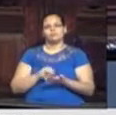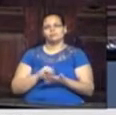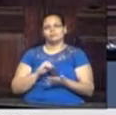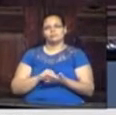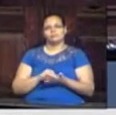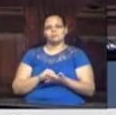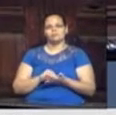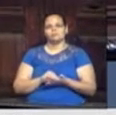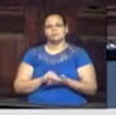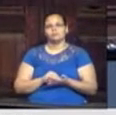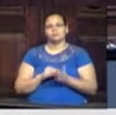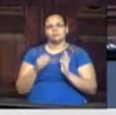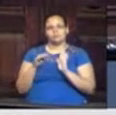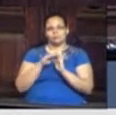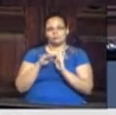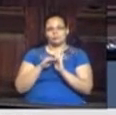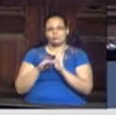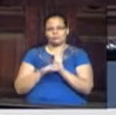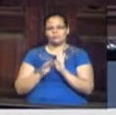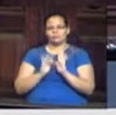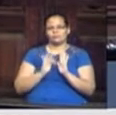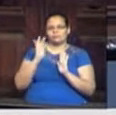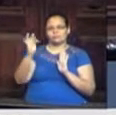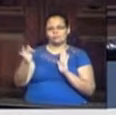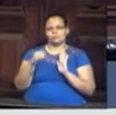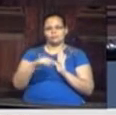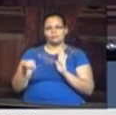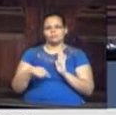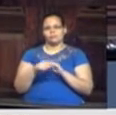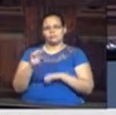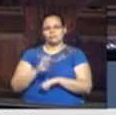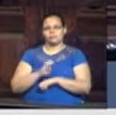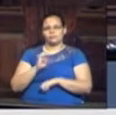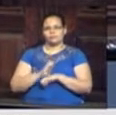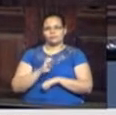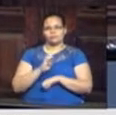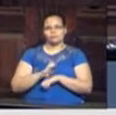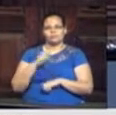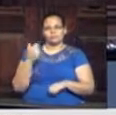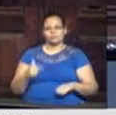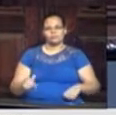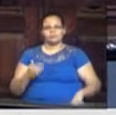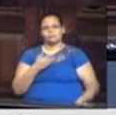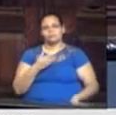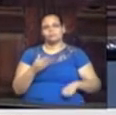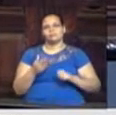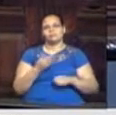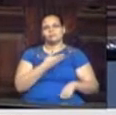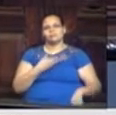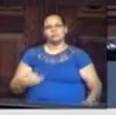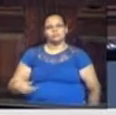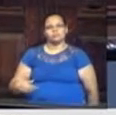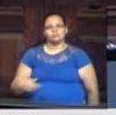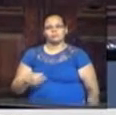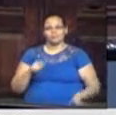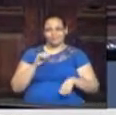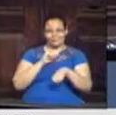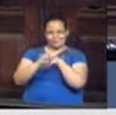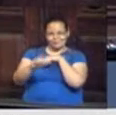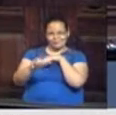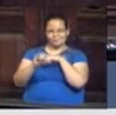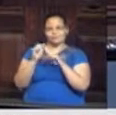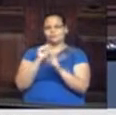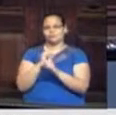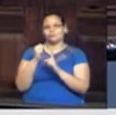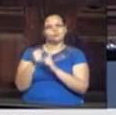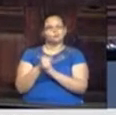credibilidade, uma agenda e um futuro para o nosso Estado. E ainda mais, governo esse que engana a sociedade